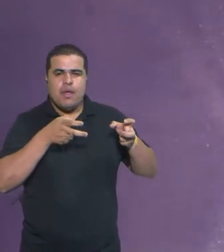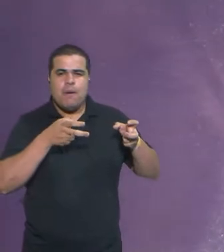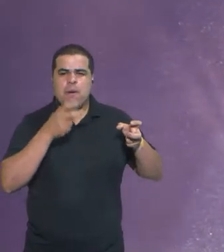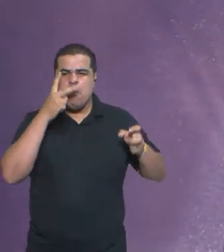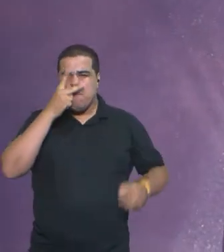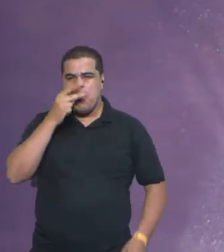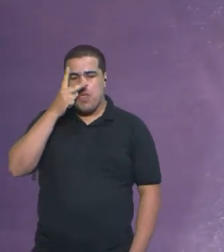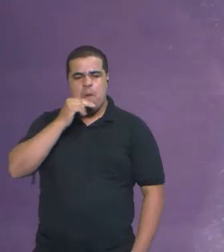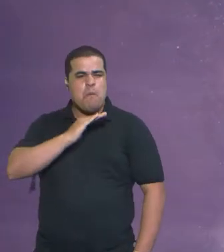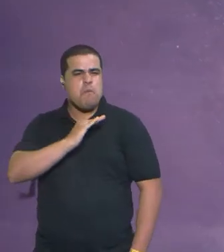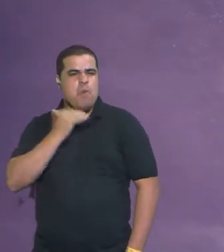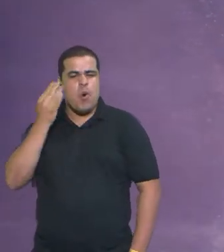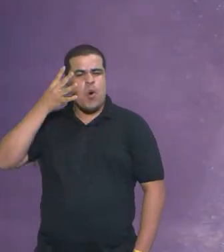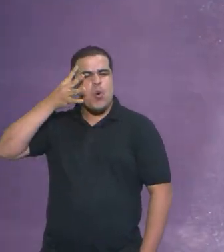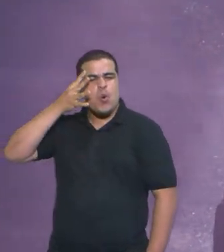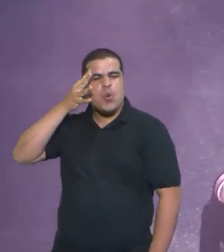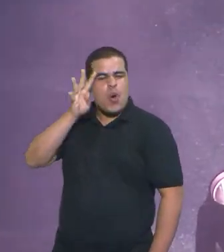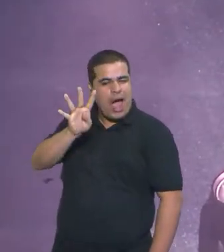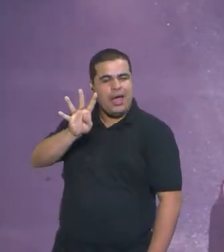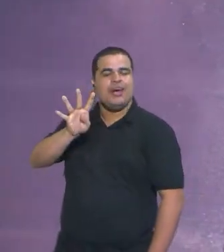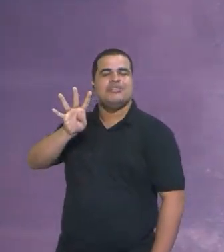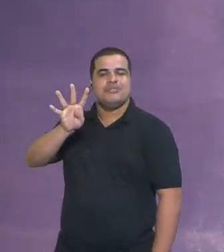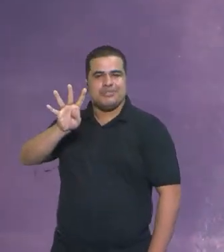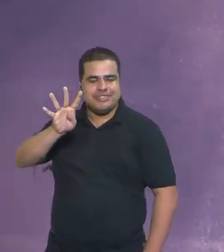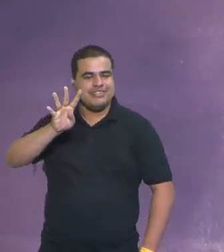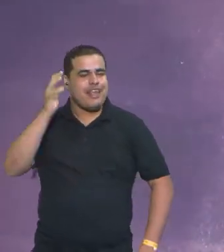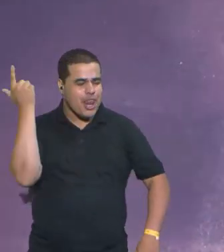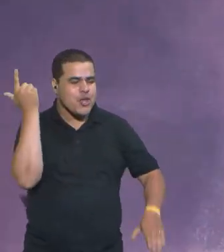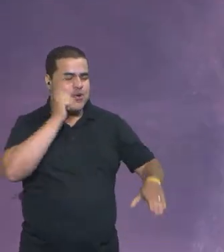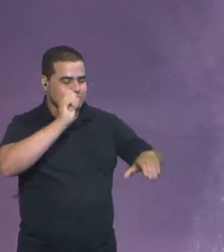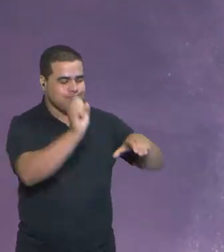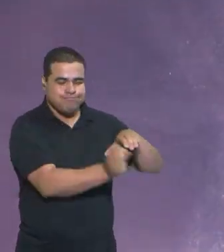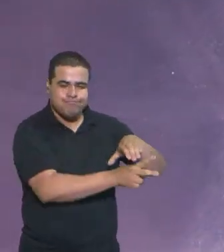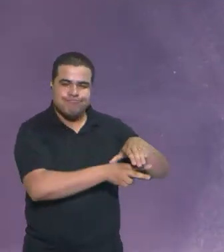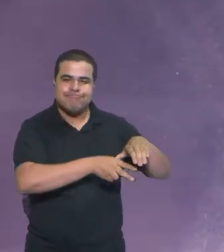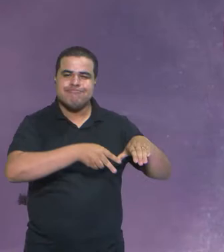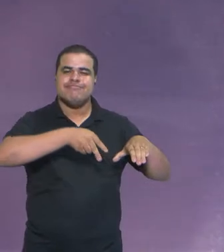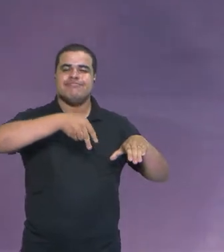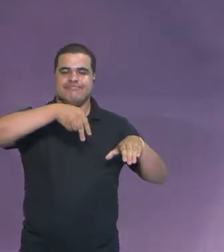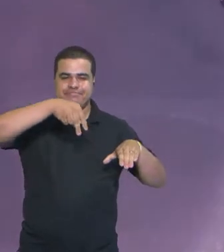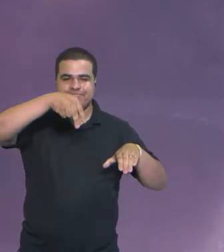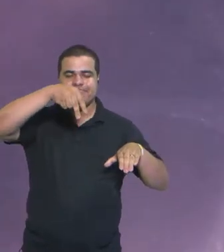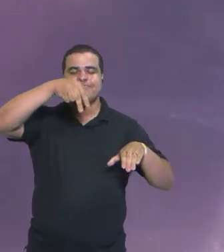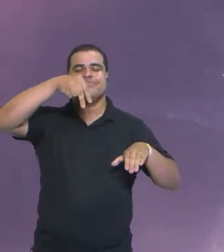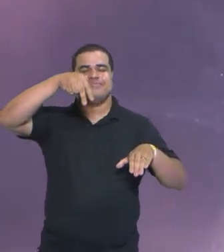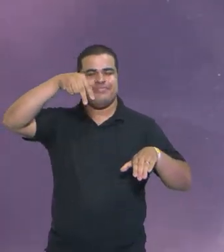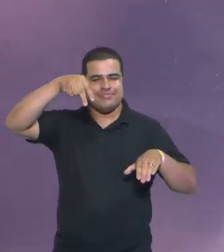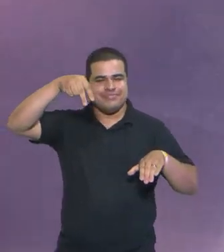aquela pedra removeu depois de quatro dias ele